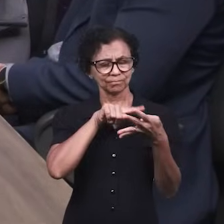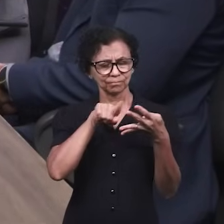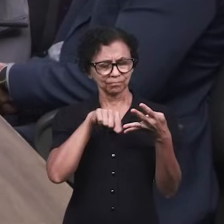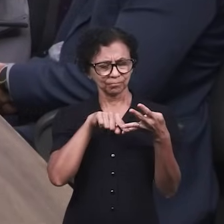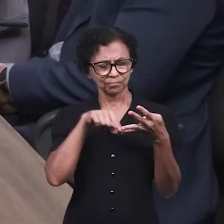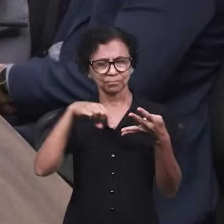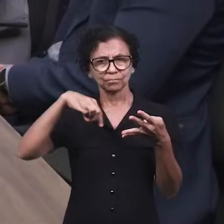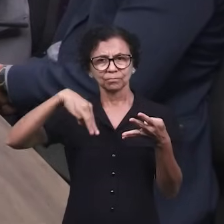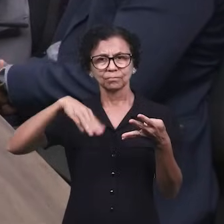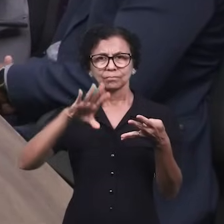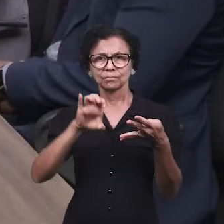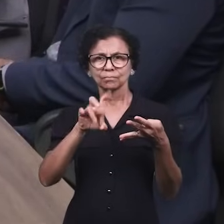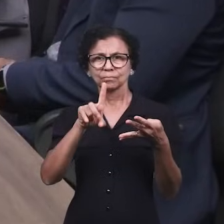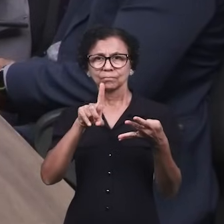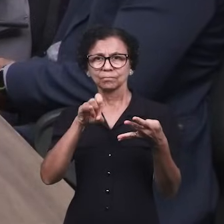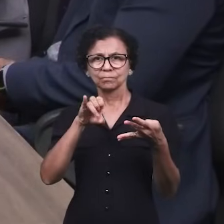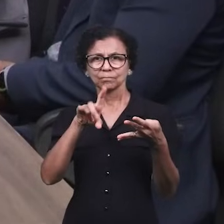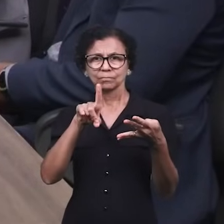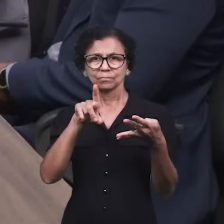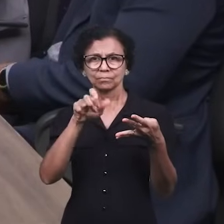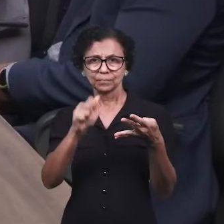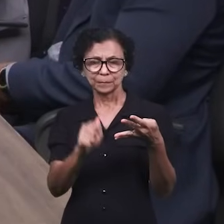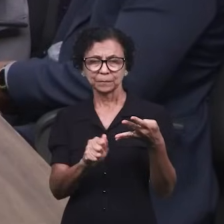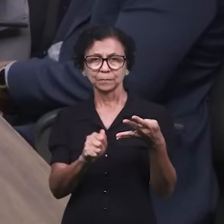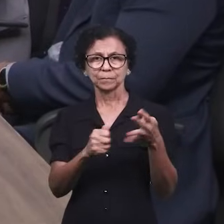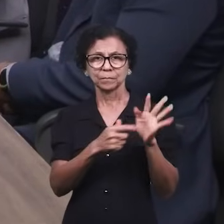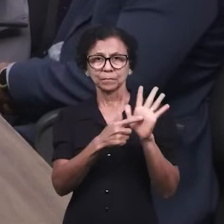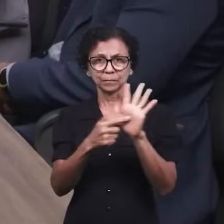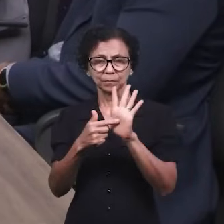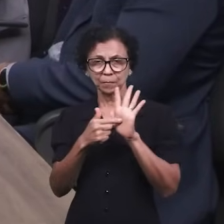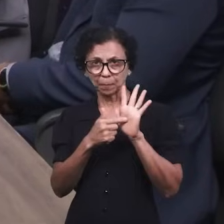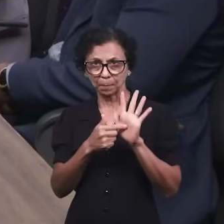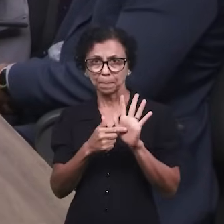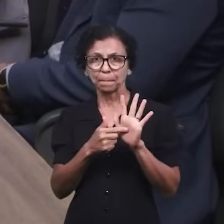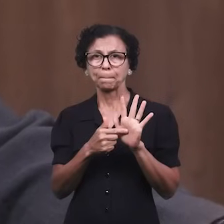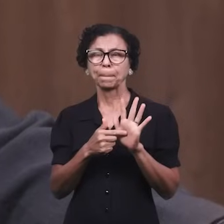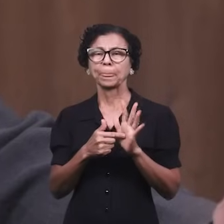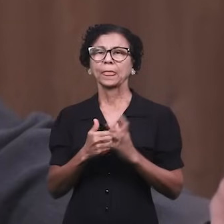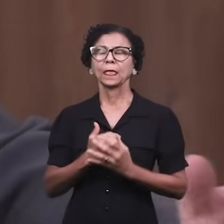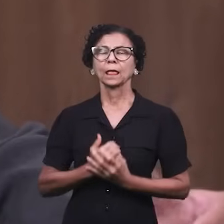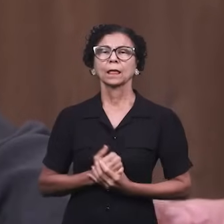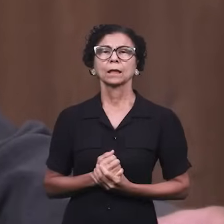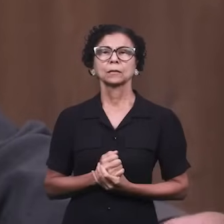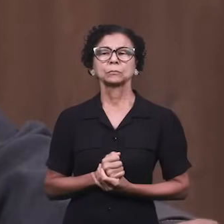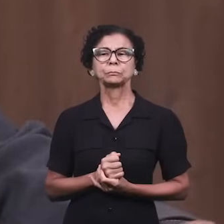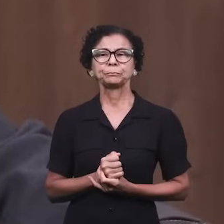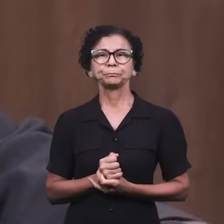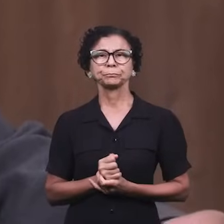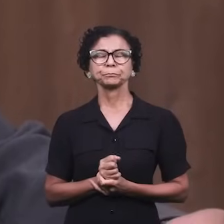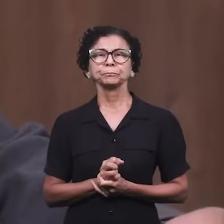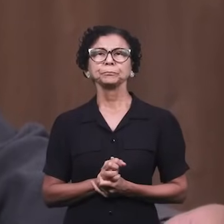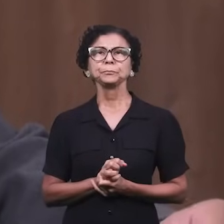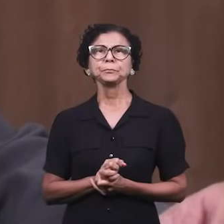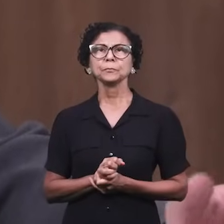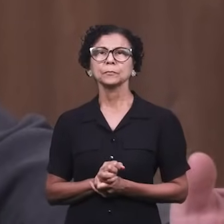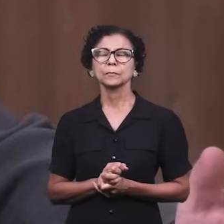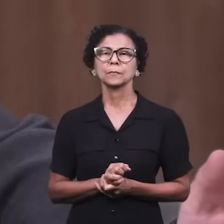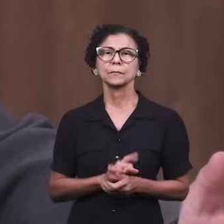medida. Ok. Eu vou trazer aqui para os irmãos, para exemplificar aqui esse aspecto do tempo como uma